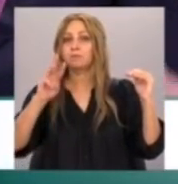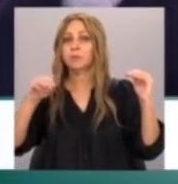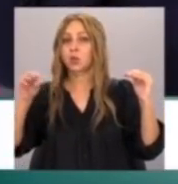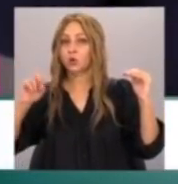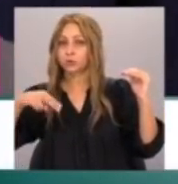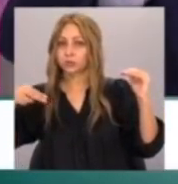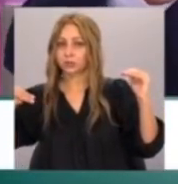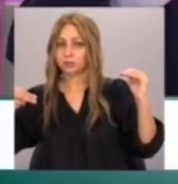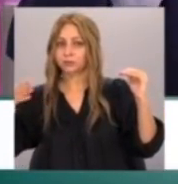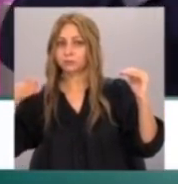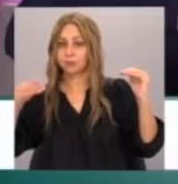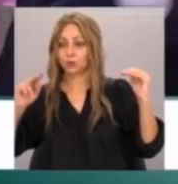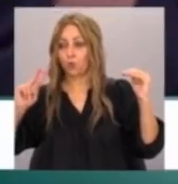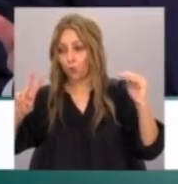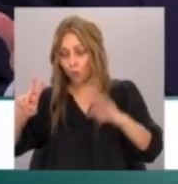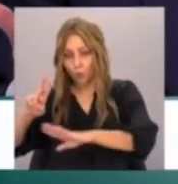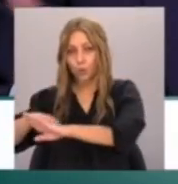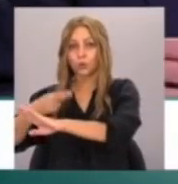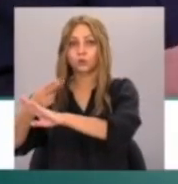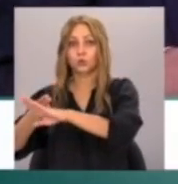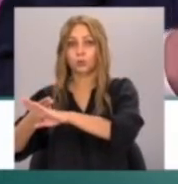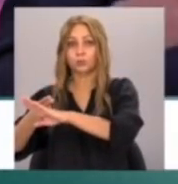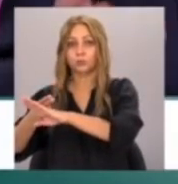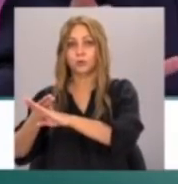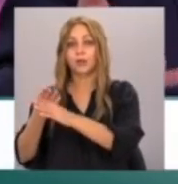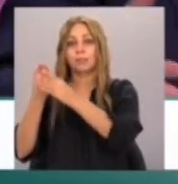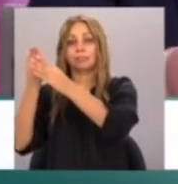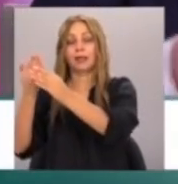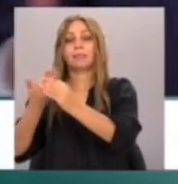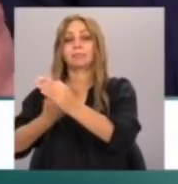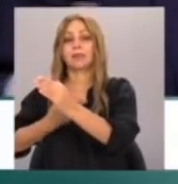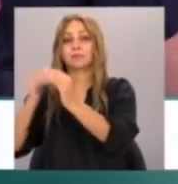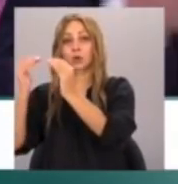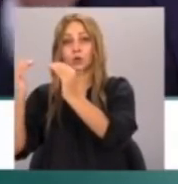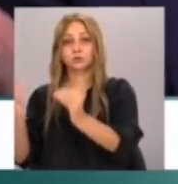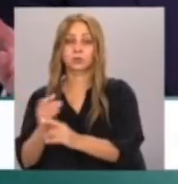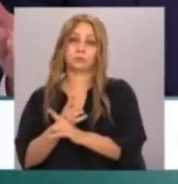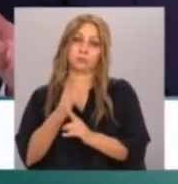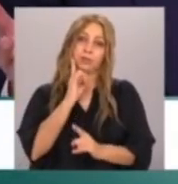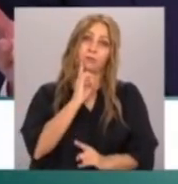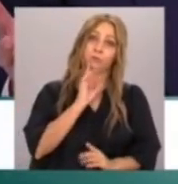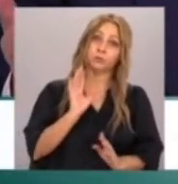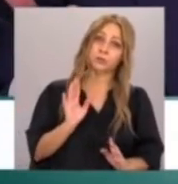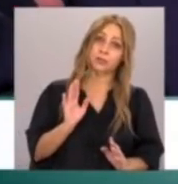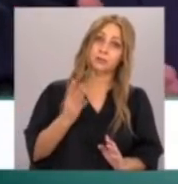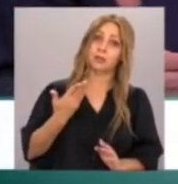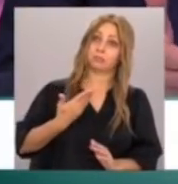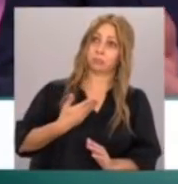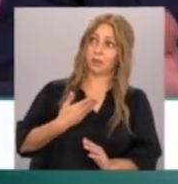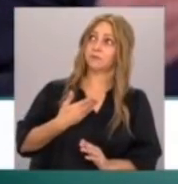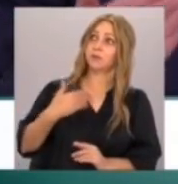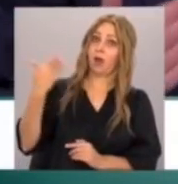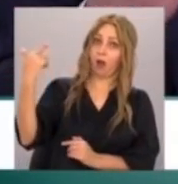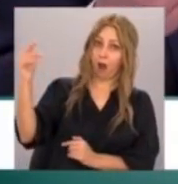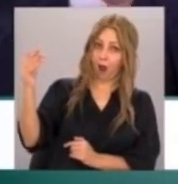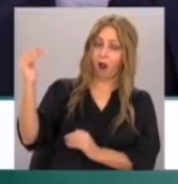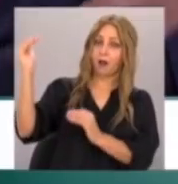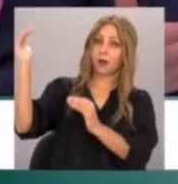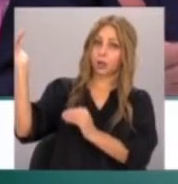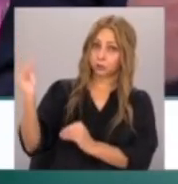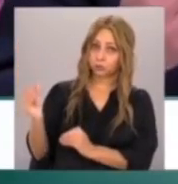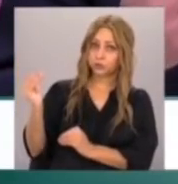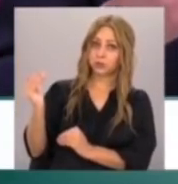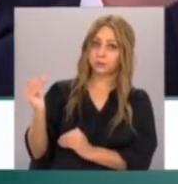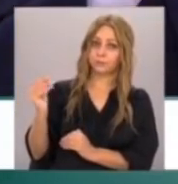mas depois vamos os ombros isso a redução do défice porque é totalmente fundamental com o défice foi o inteiramente que nós temos e depois vamos